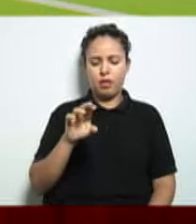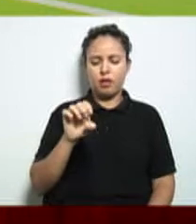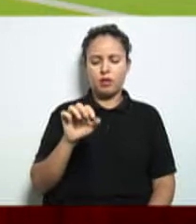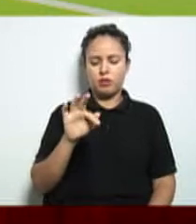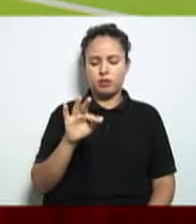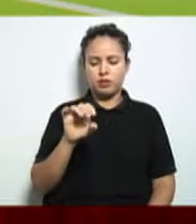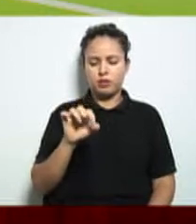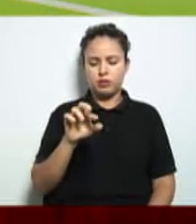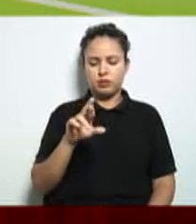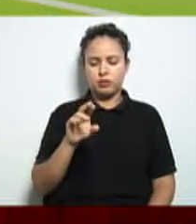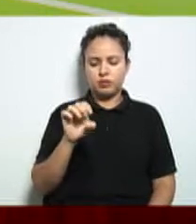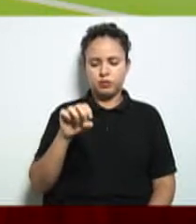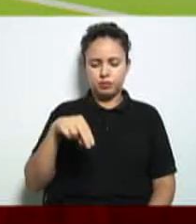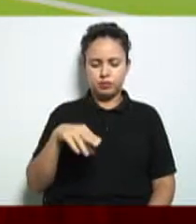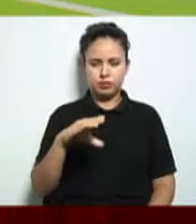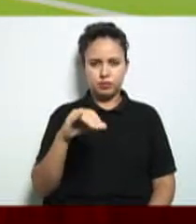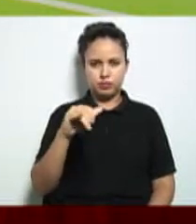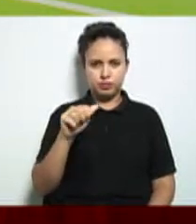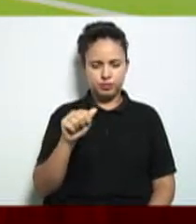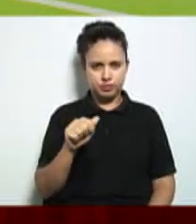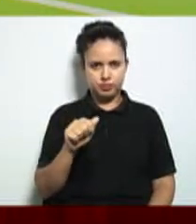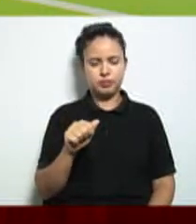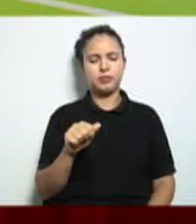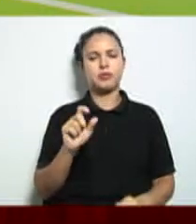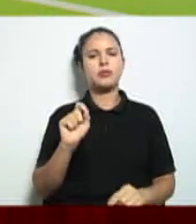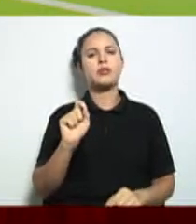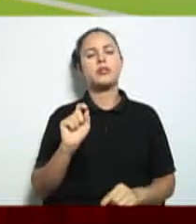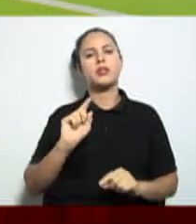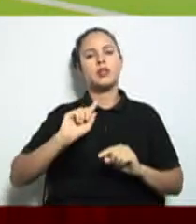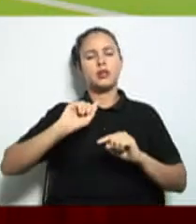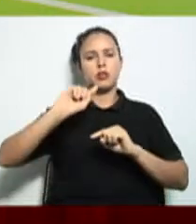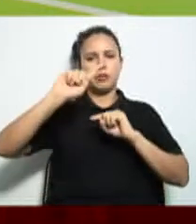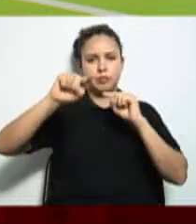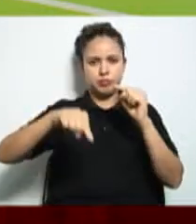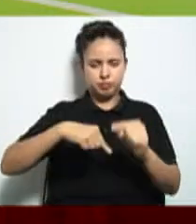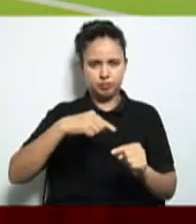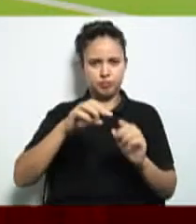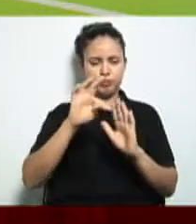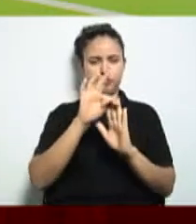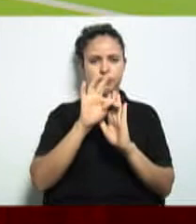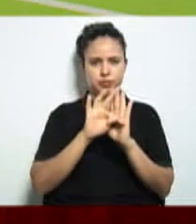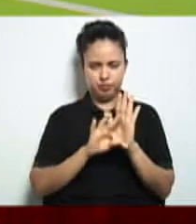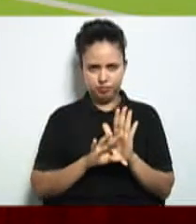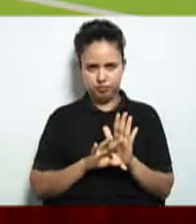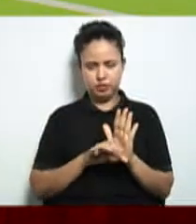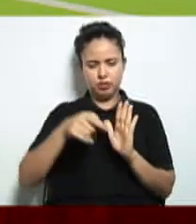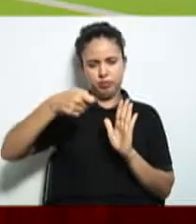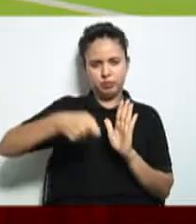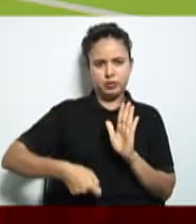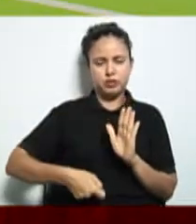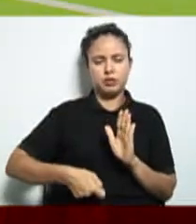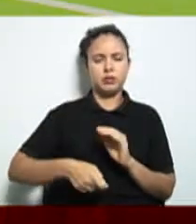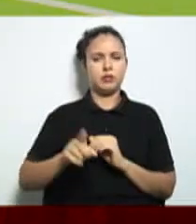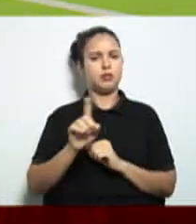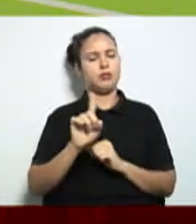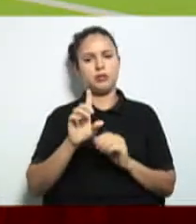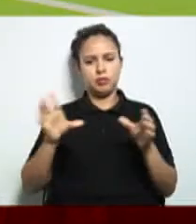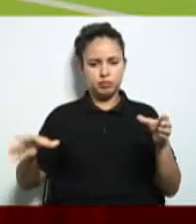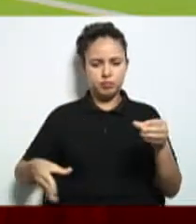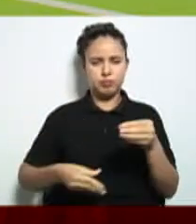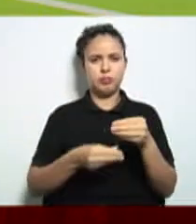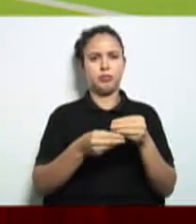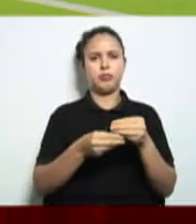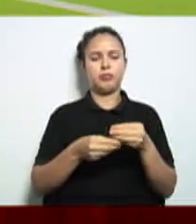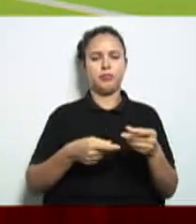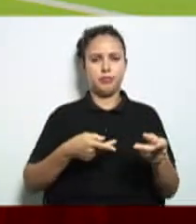consultei. E os elementos pós-textuais são elementos complementares. Eles não são obrigatórios, mas complementam o